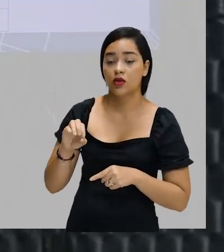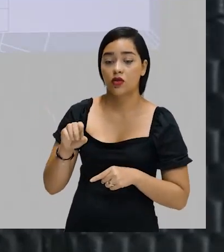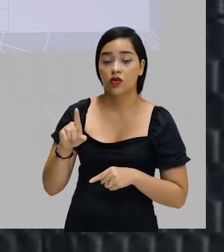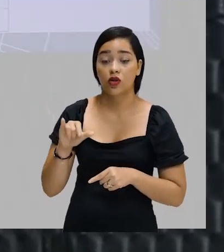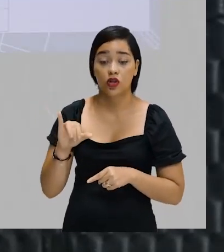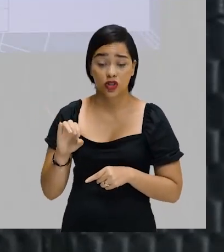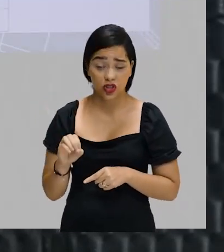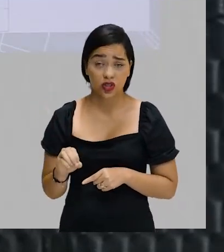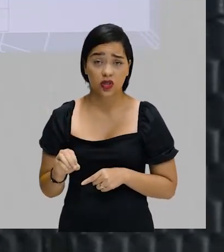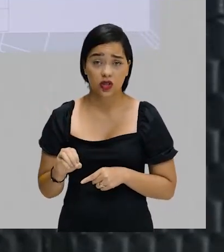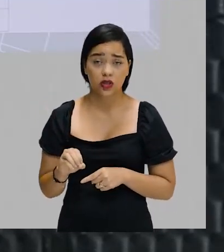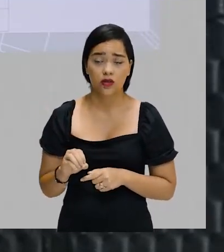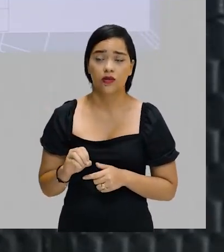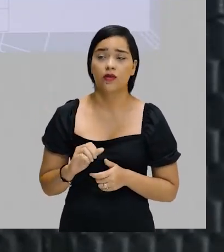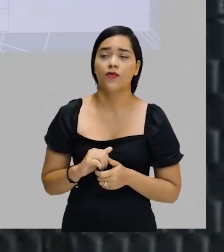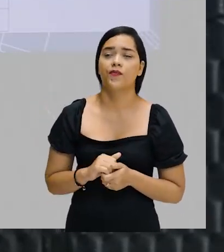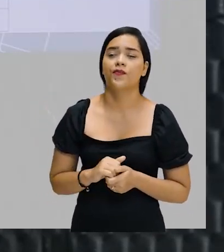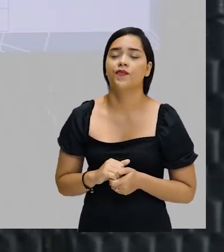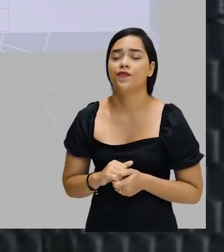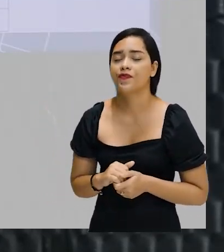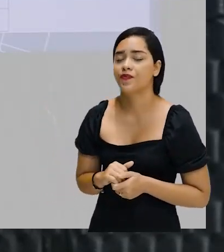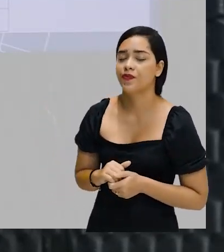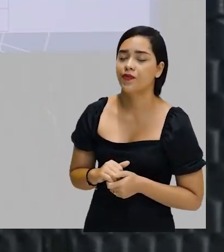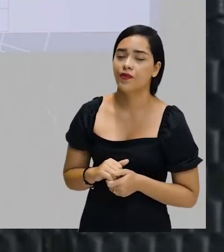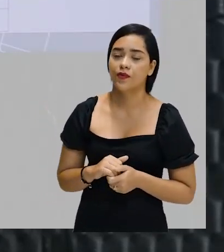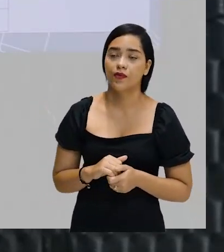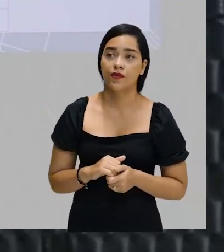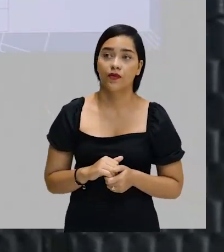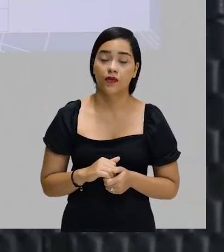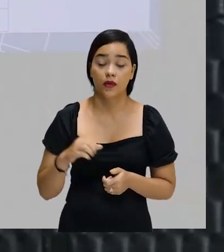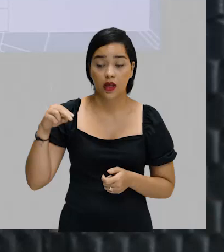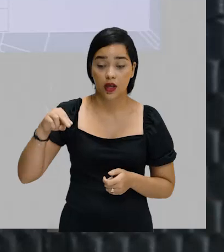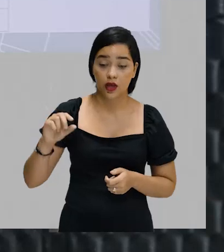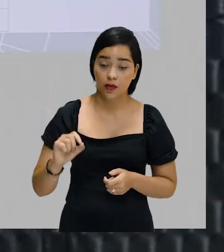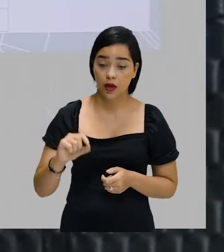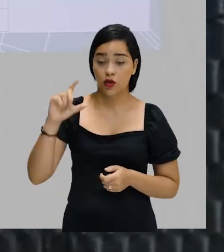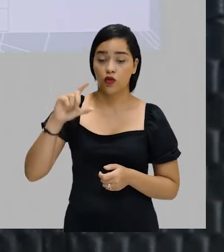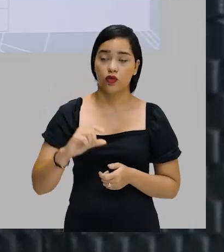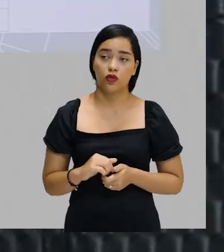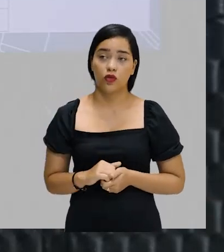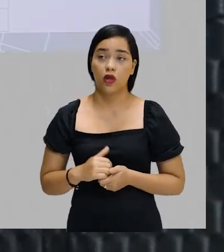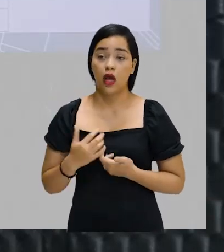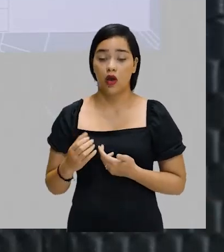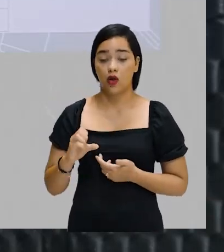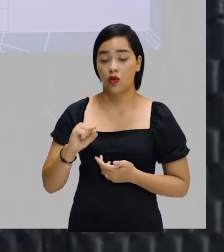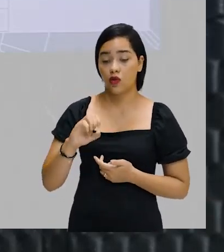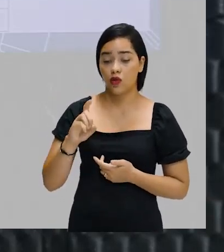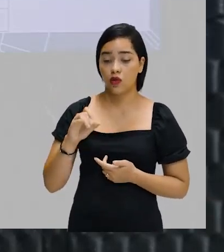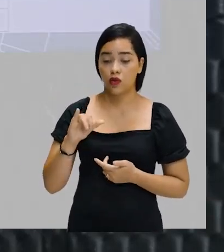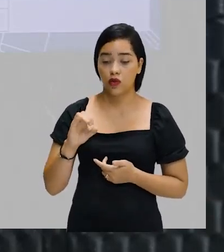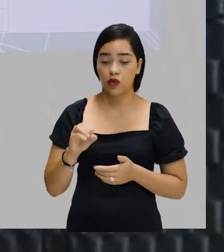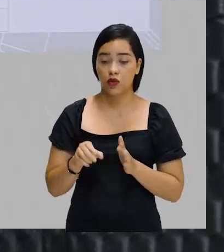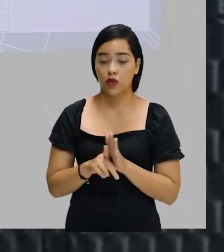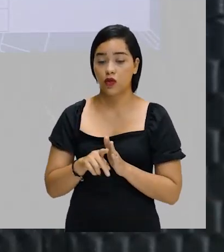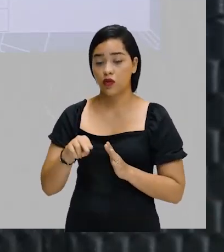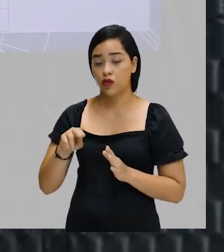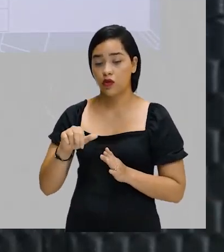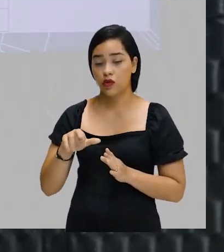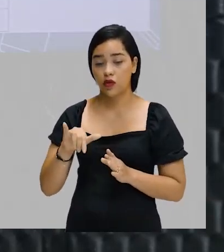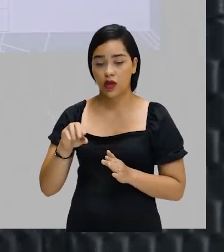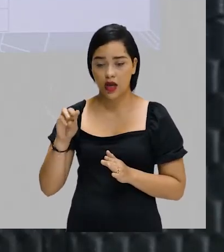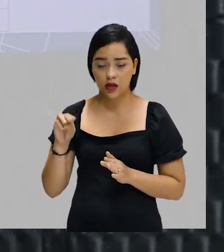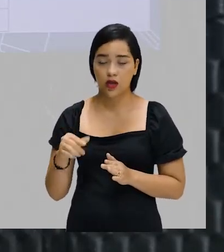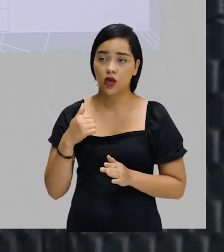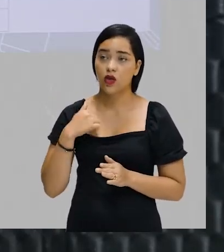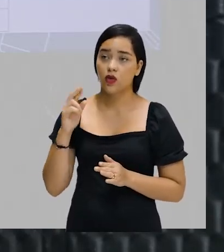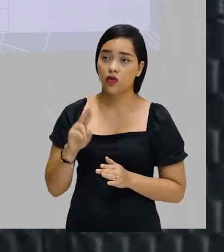nitrogênio, certo? Então, nitrogênio, símbolo N, um N maiúsculo. O sódio, que vem do nátrium, então